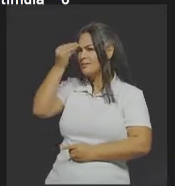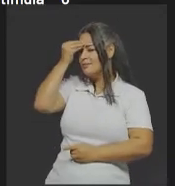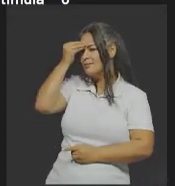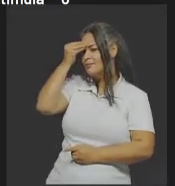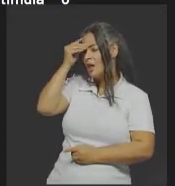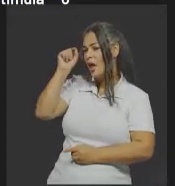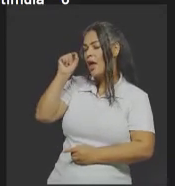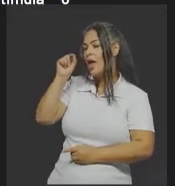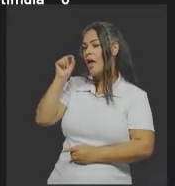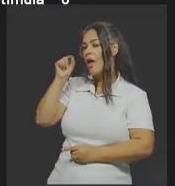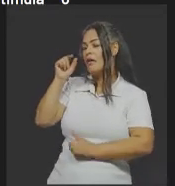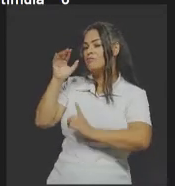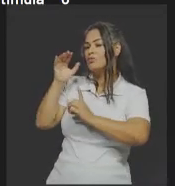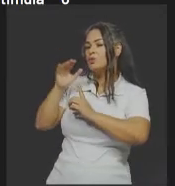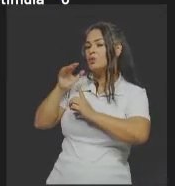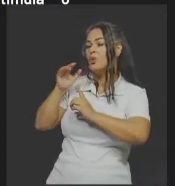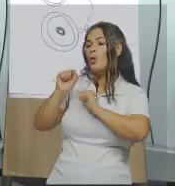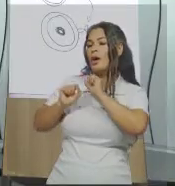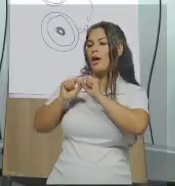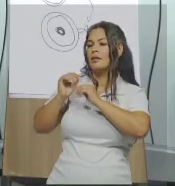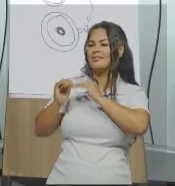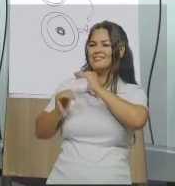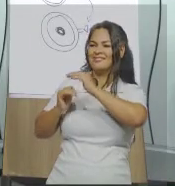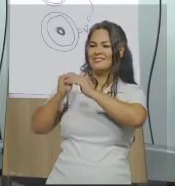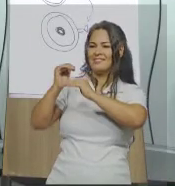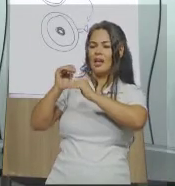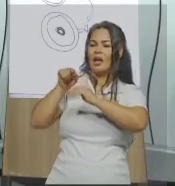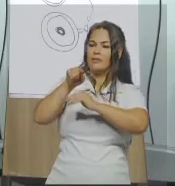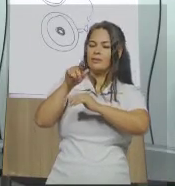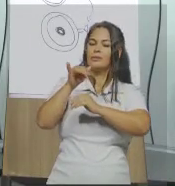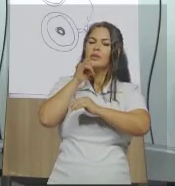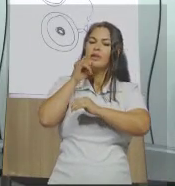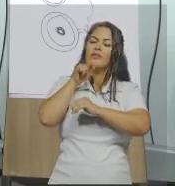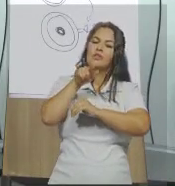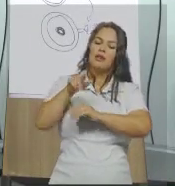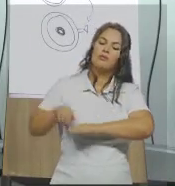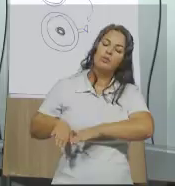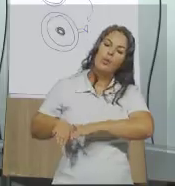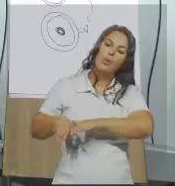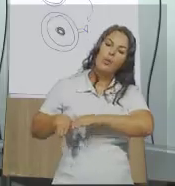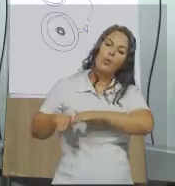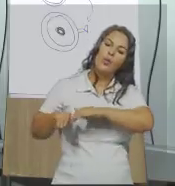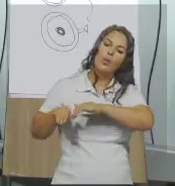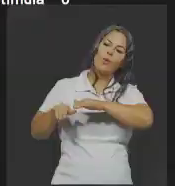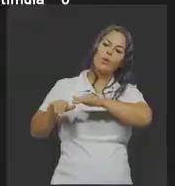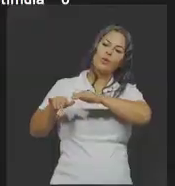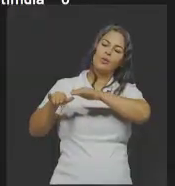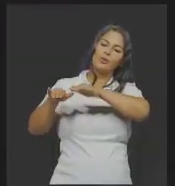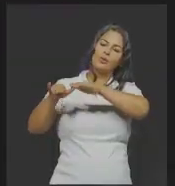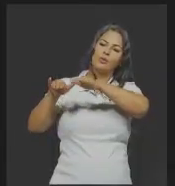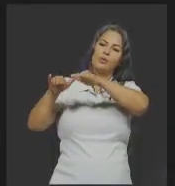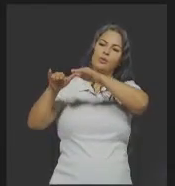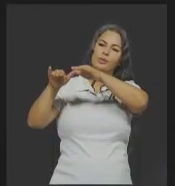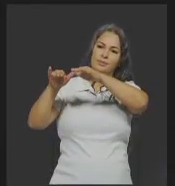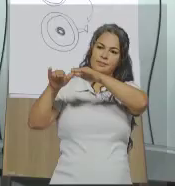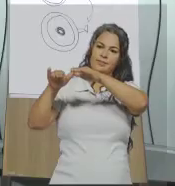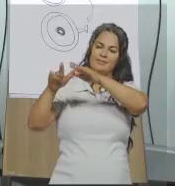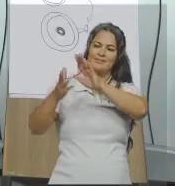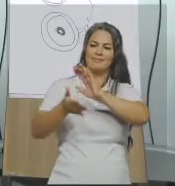crescimento estimula o quê? O crescimento. O nosso desenvolvimento, nosso crescimento corporal é estimulado por esse hormônio.